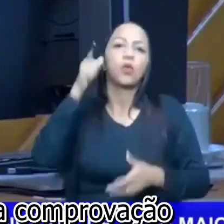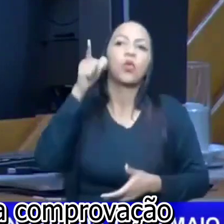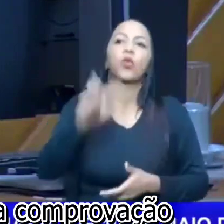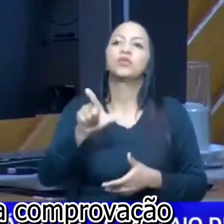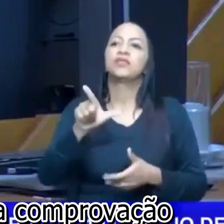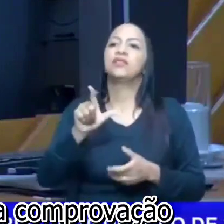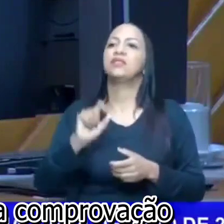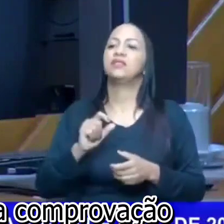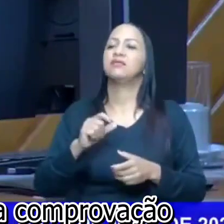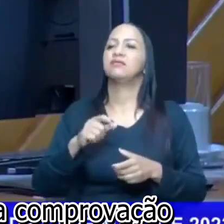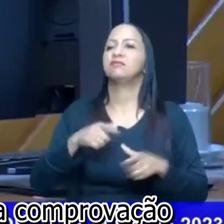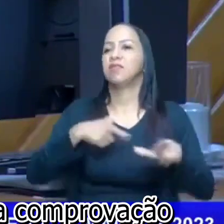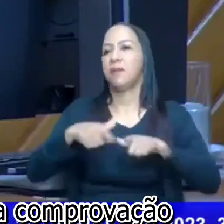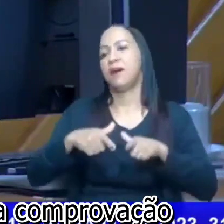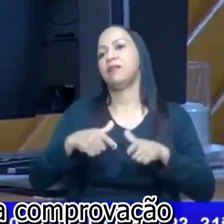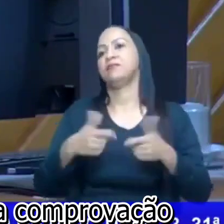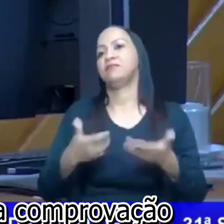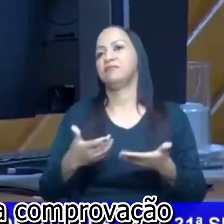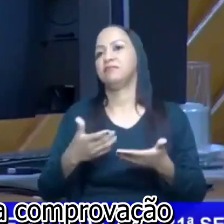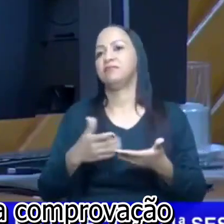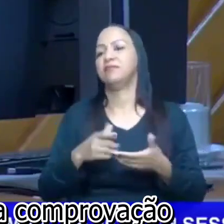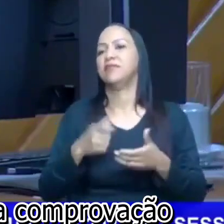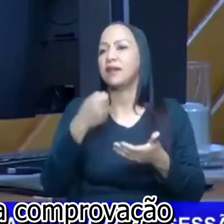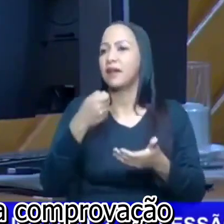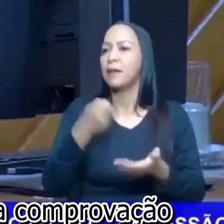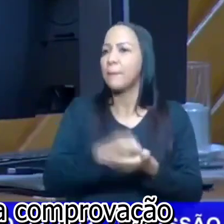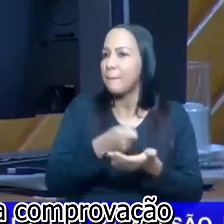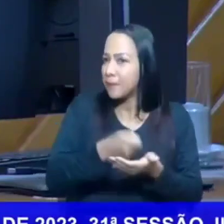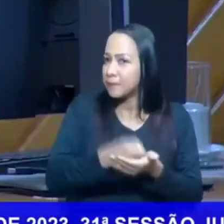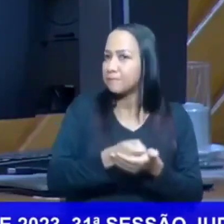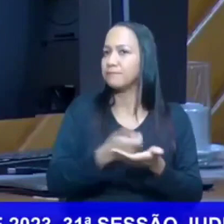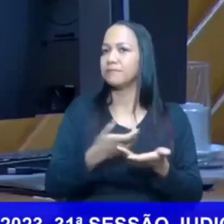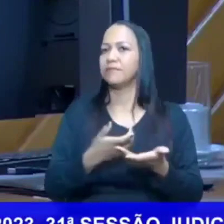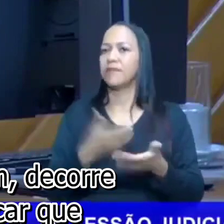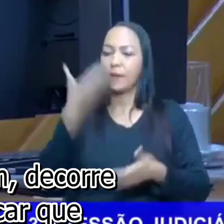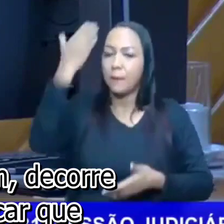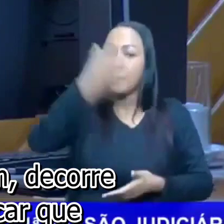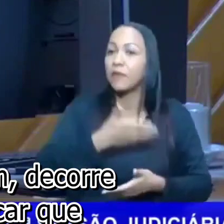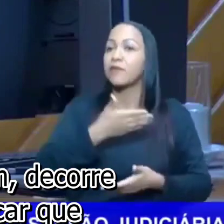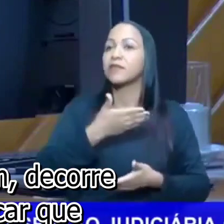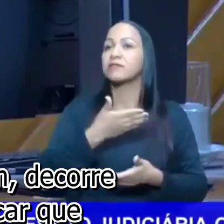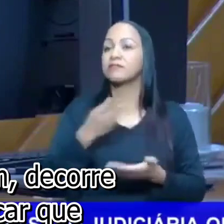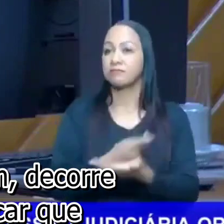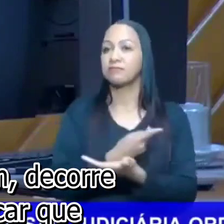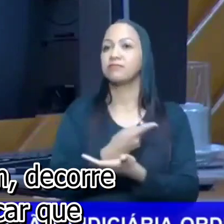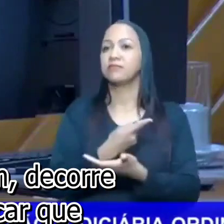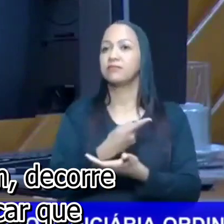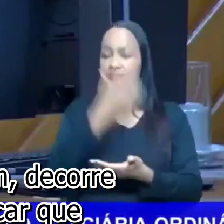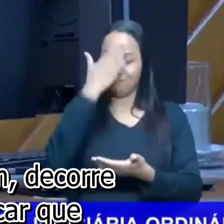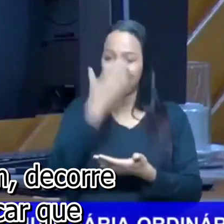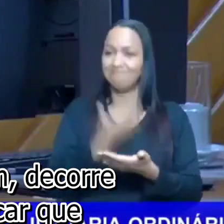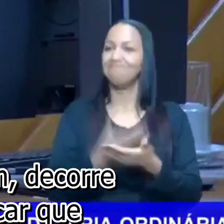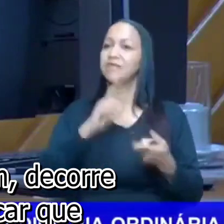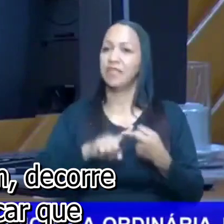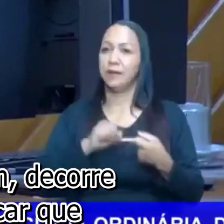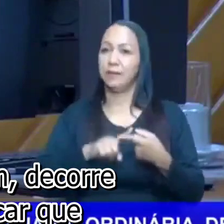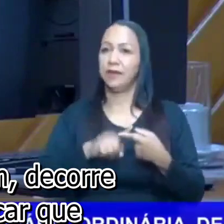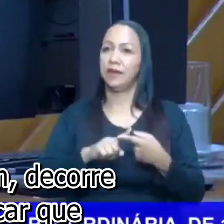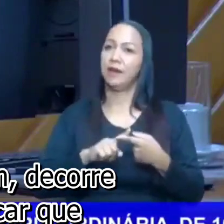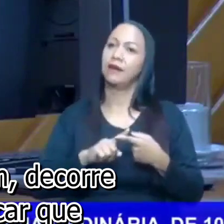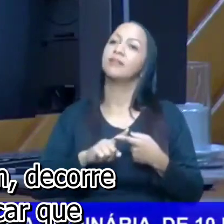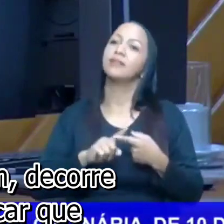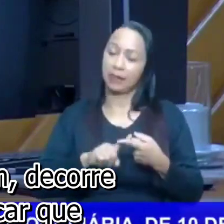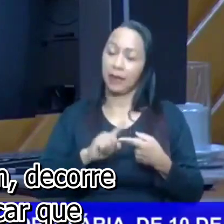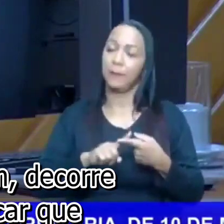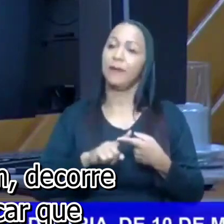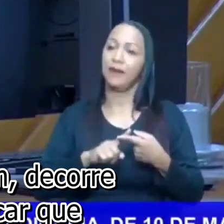serviço prestado. Esse dever de devida comprovação decorre, como dito, também